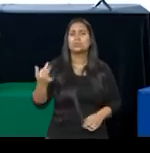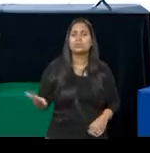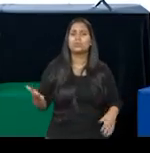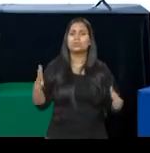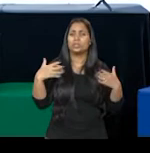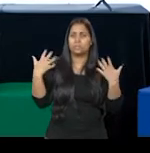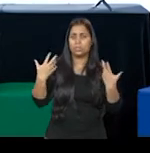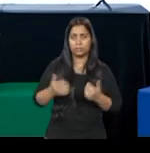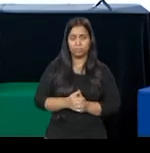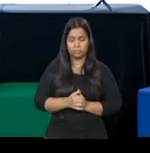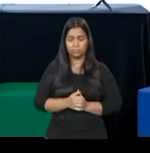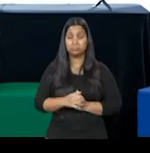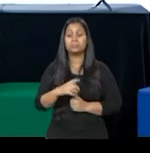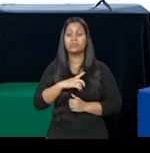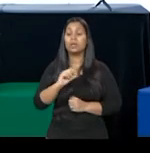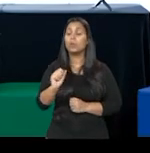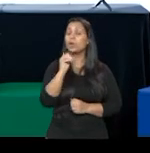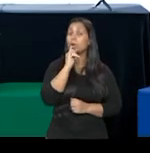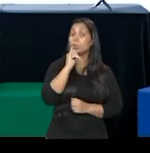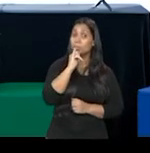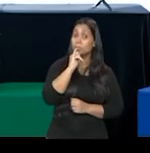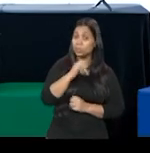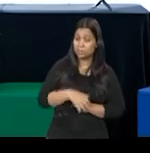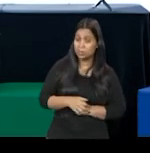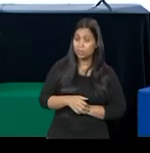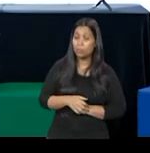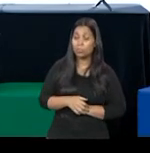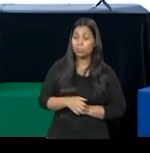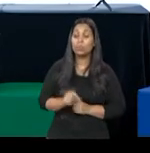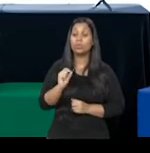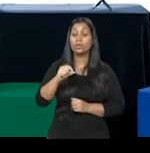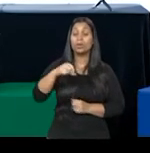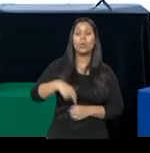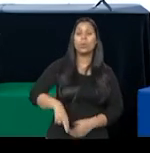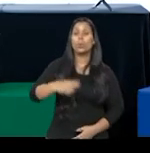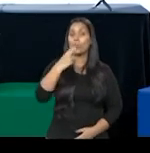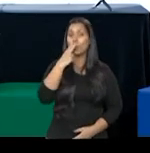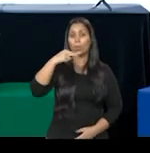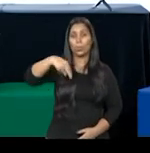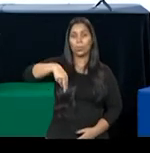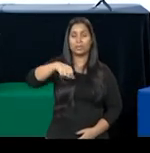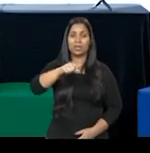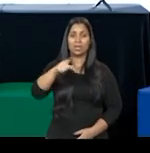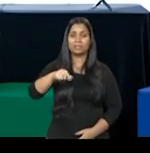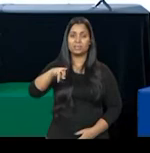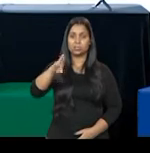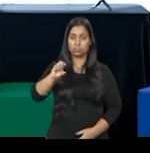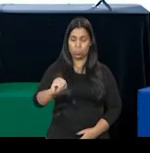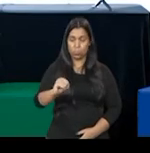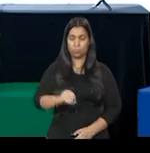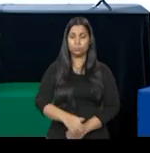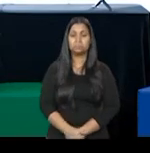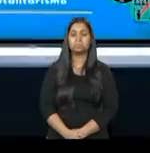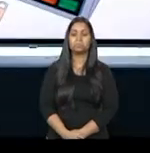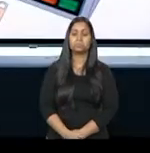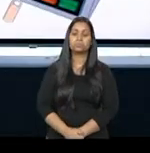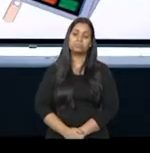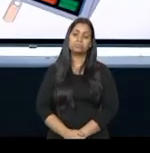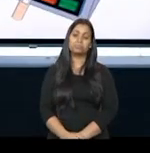suas atividades de lazer. Temos como exemplo esse tipo de regime o nazismo, por exemplo, na Alemanha.